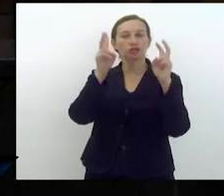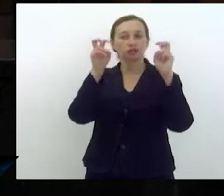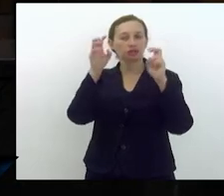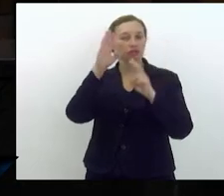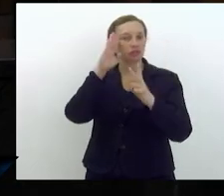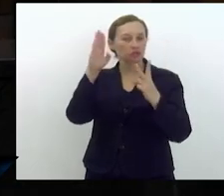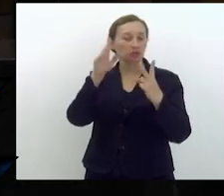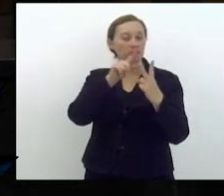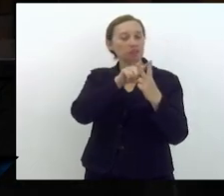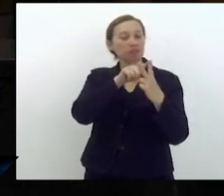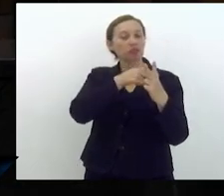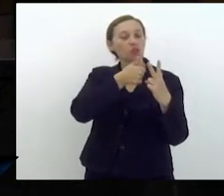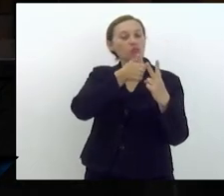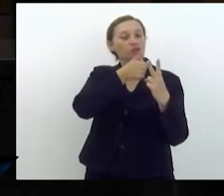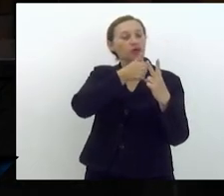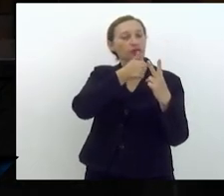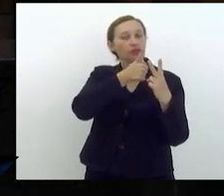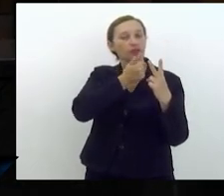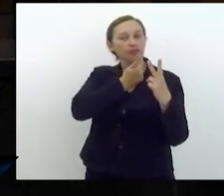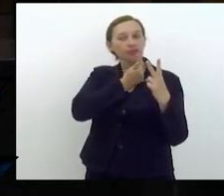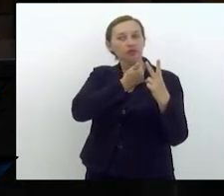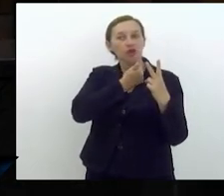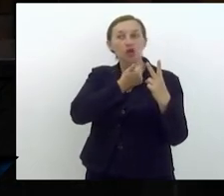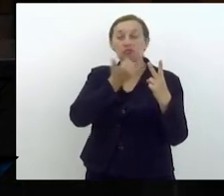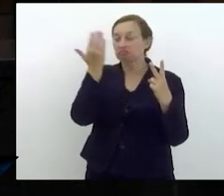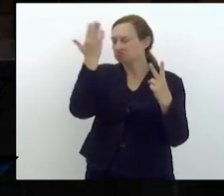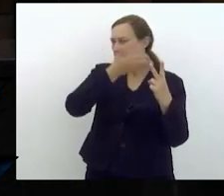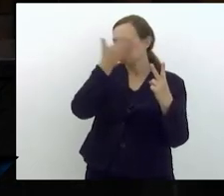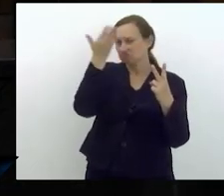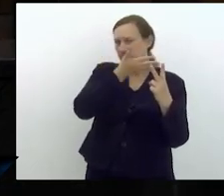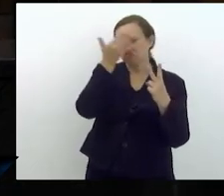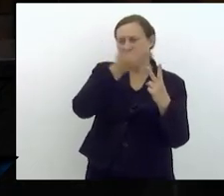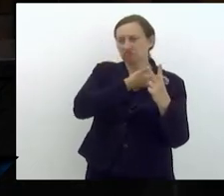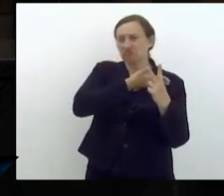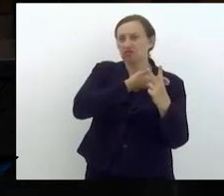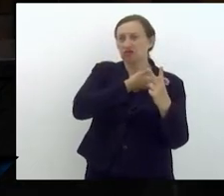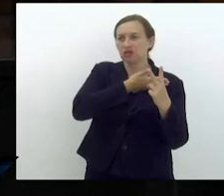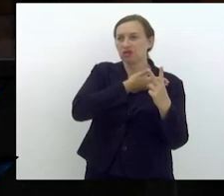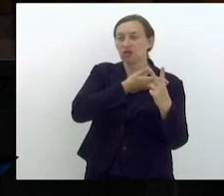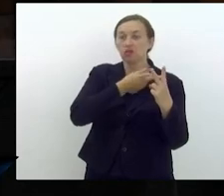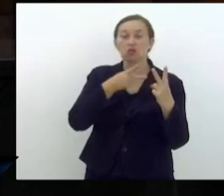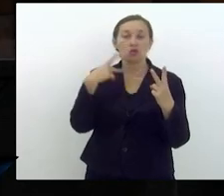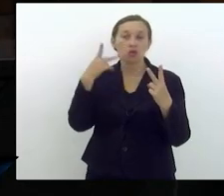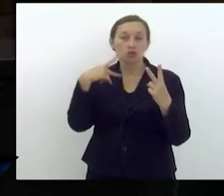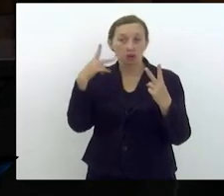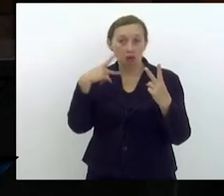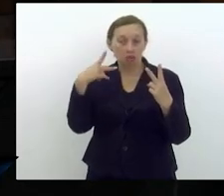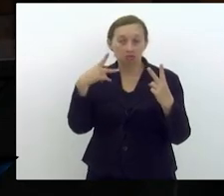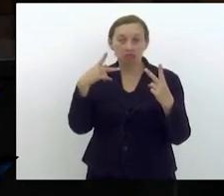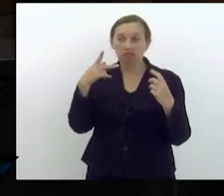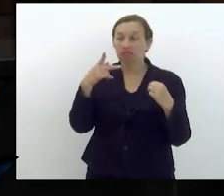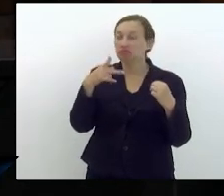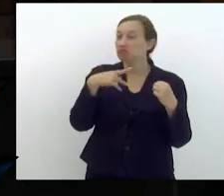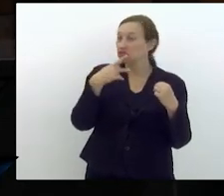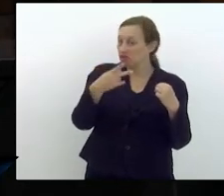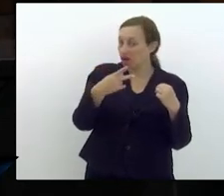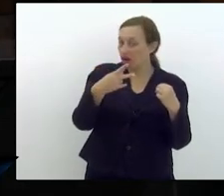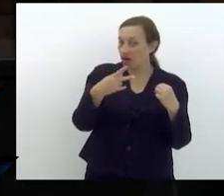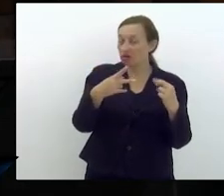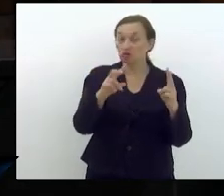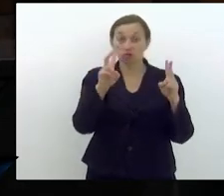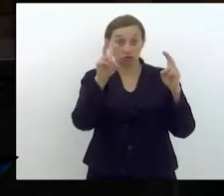o primeiro porque não vi ainda o Parlamento se posicionar a